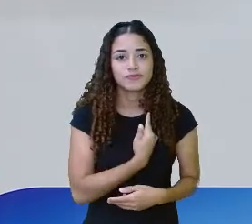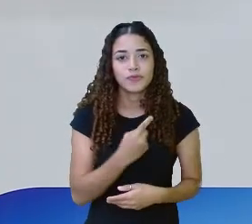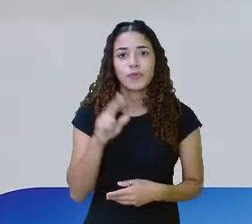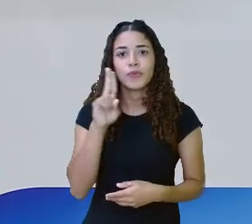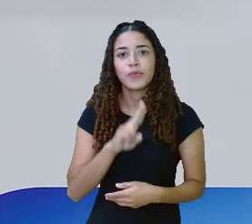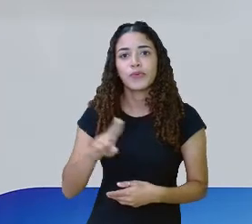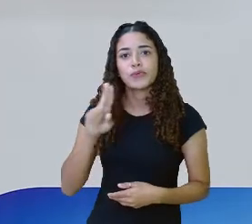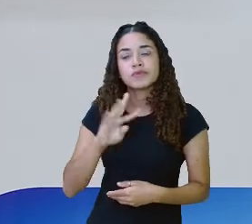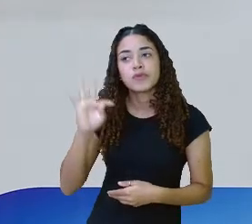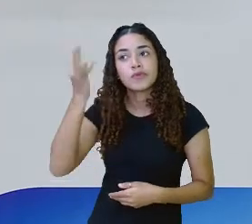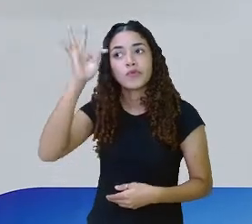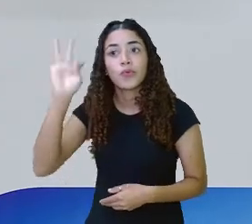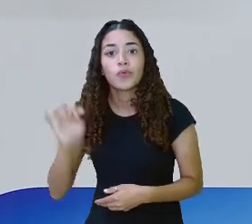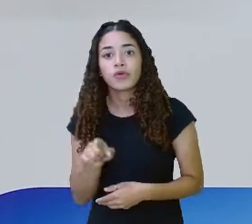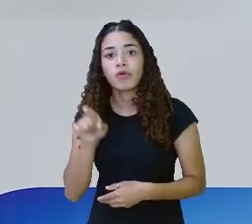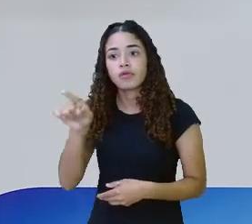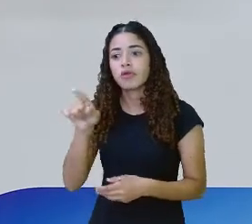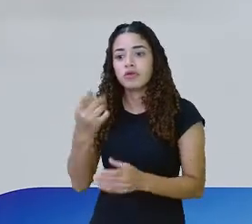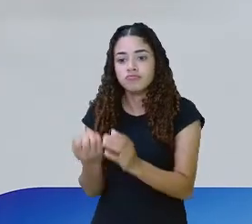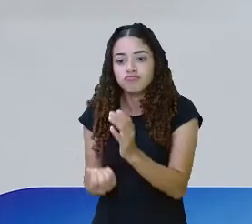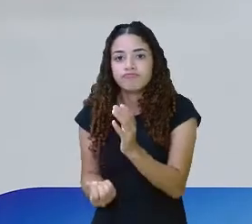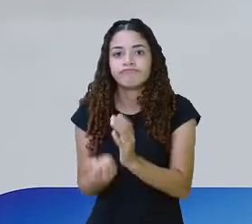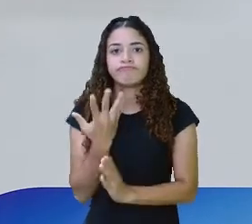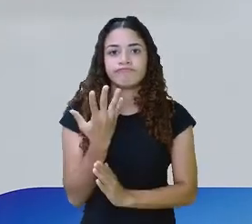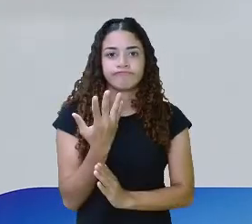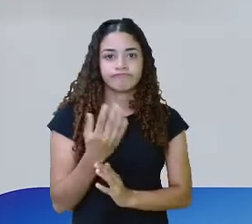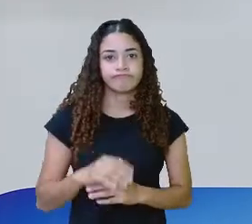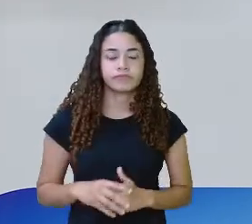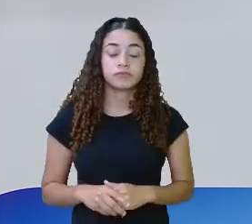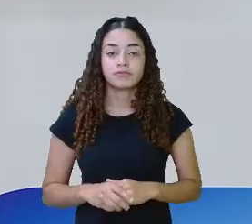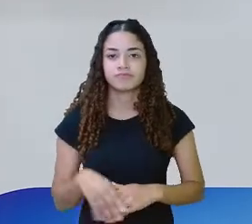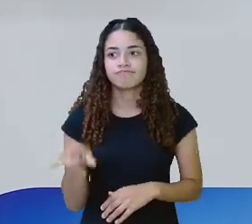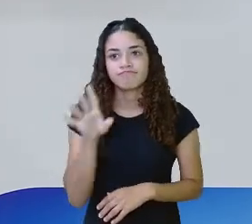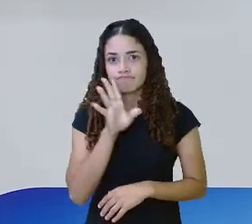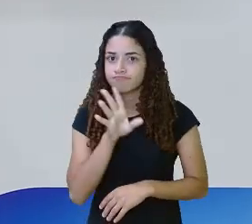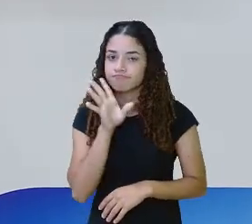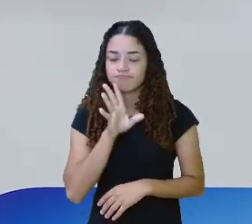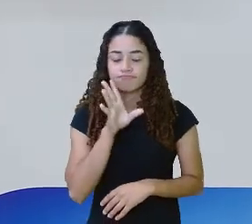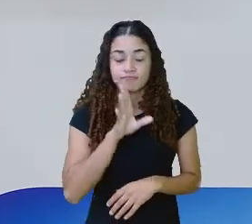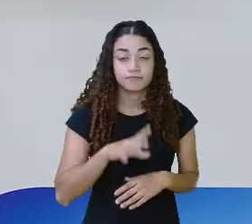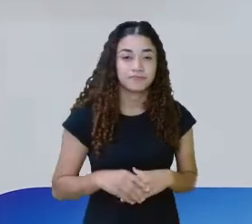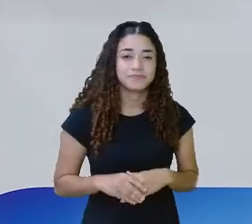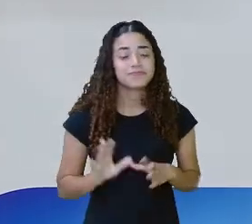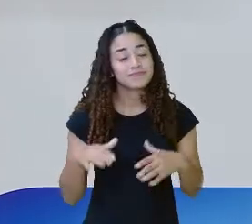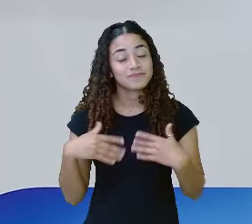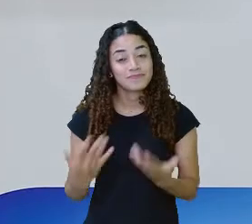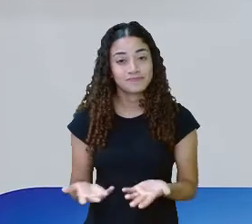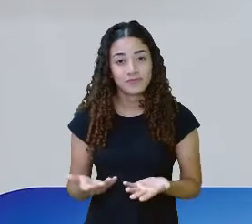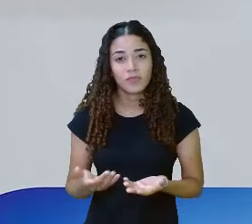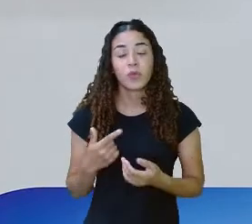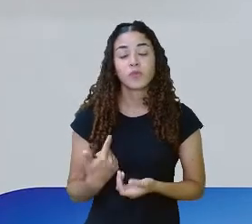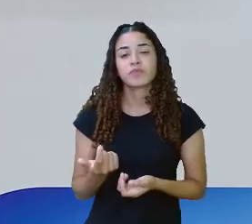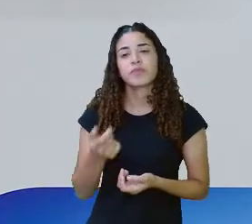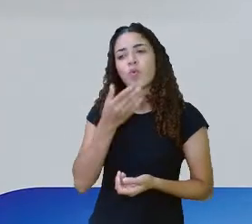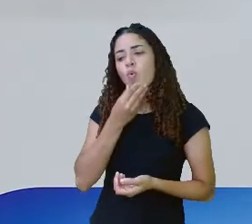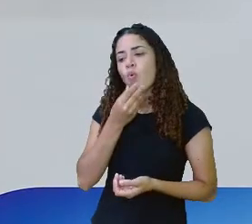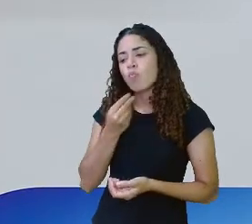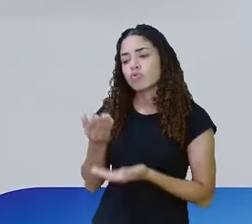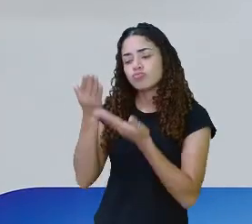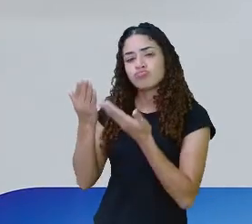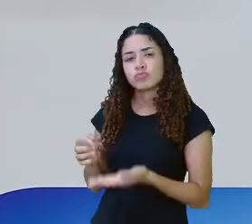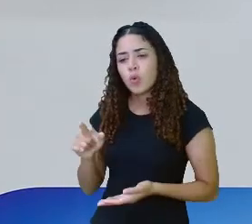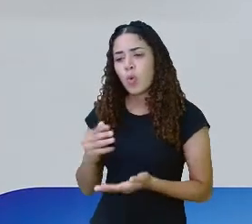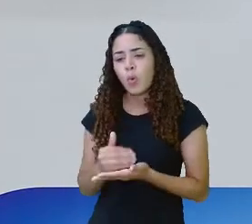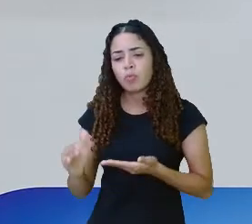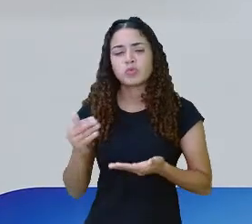utilizamos a teoria que ele fundou aí, né? Então, é bem legal isso. Então, gente, olha só, Darwin, como foi que ele começou com